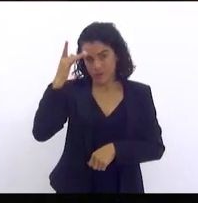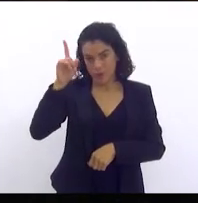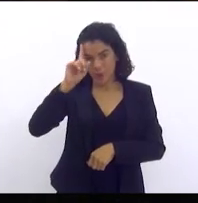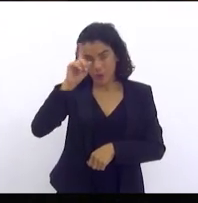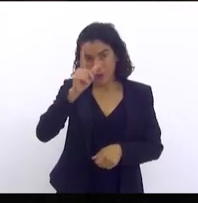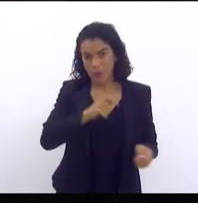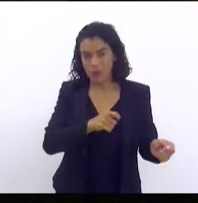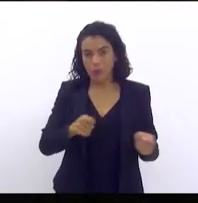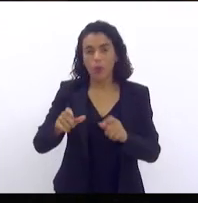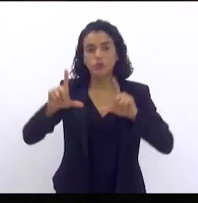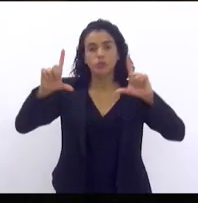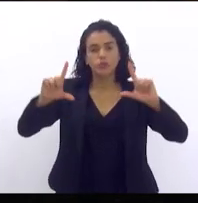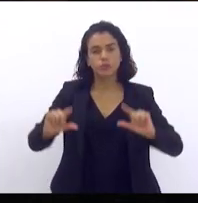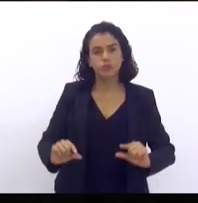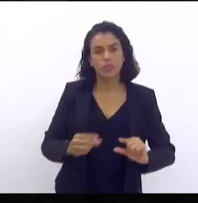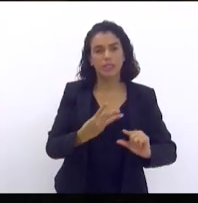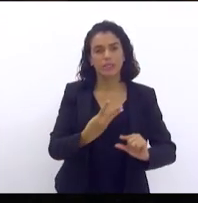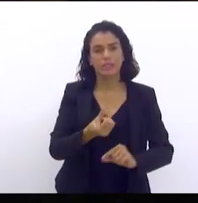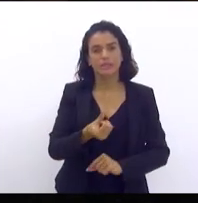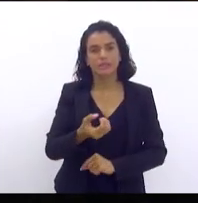está em